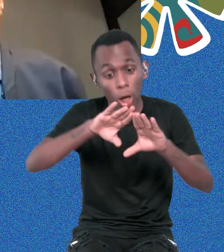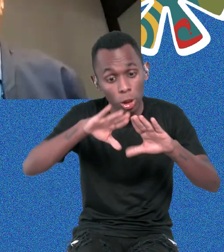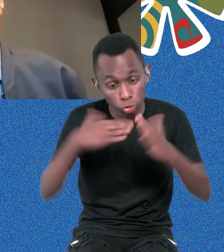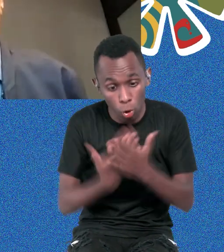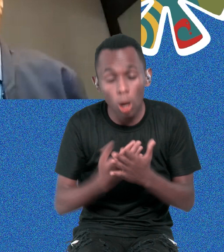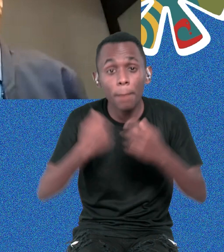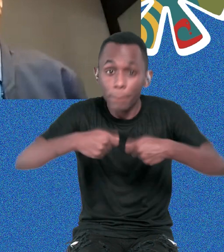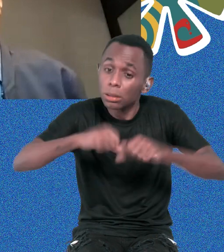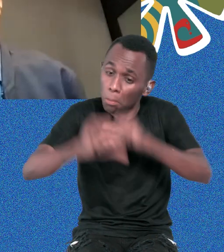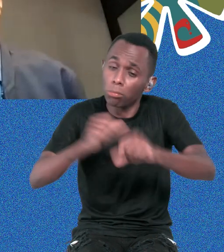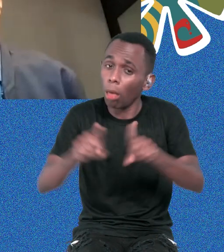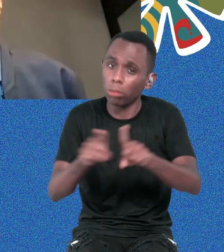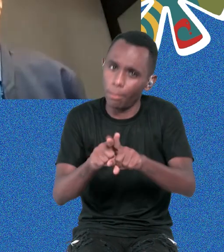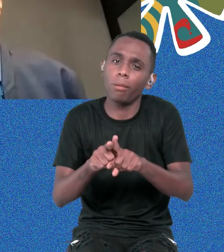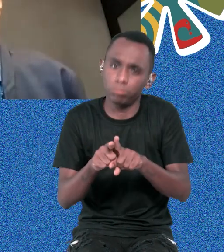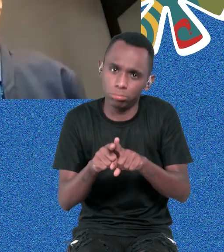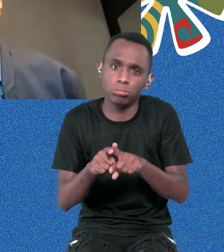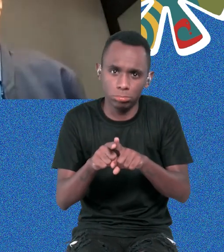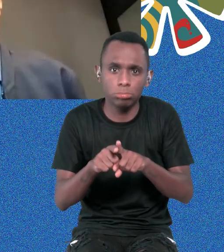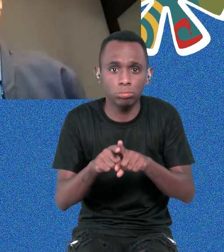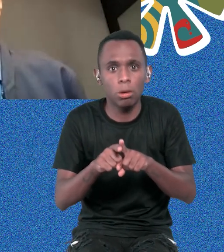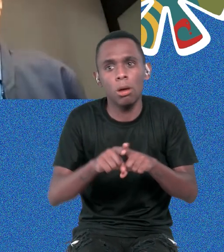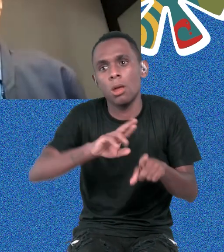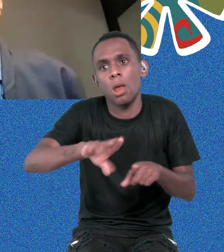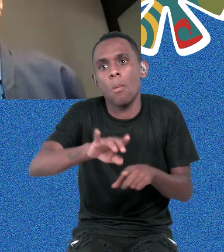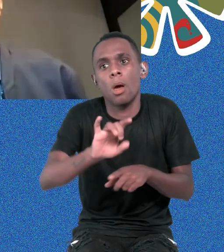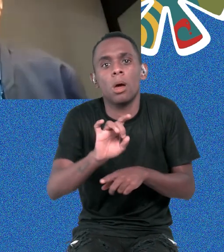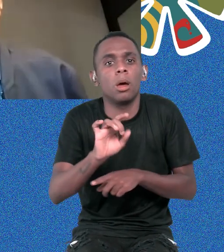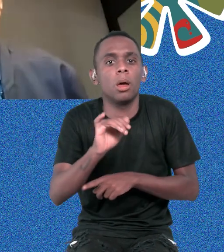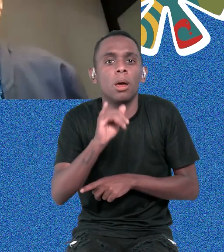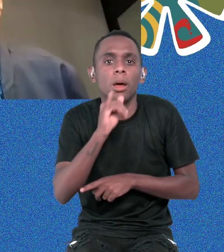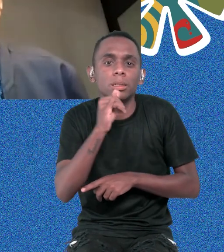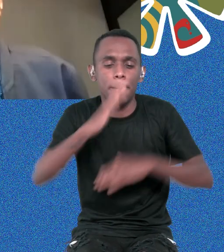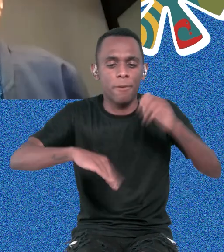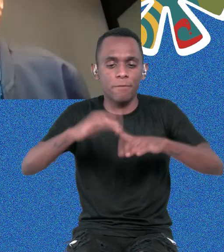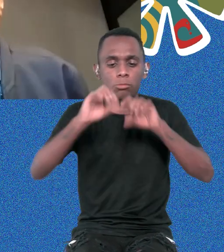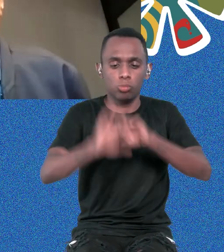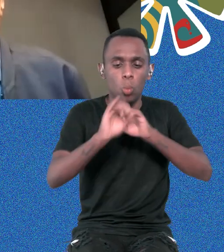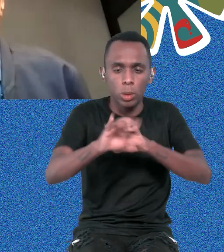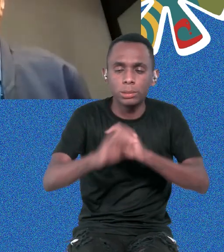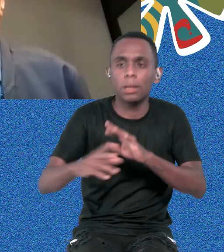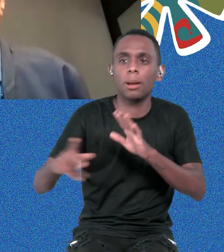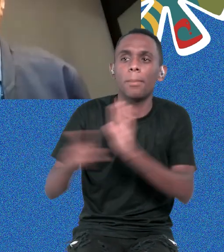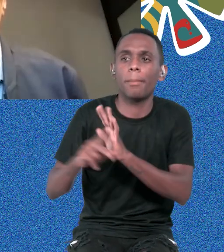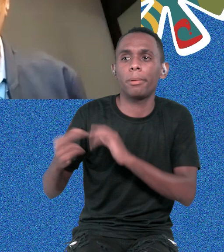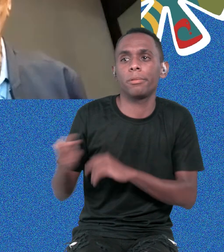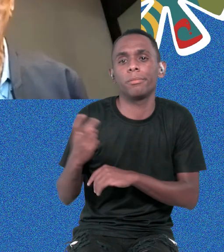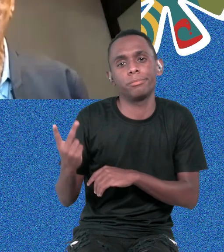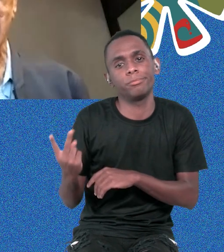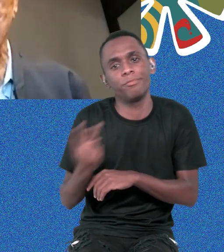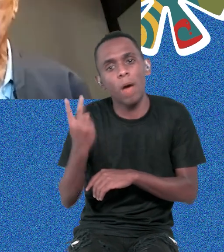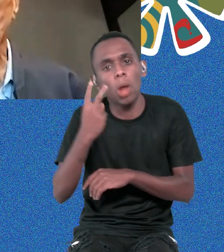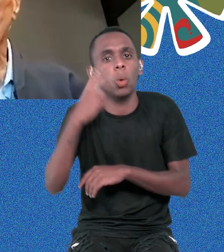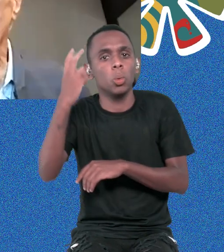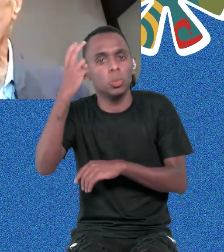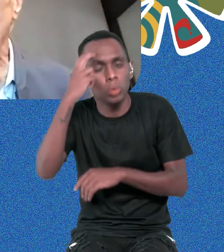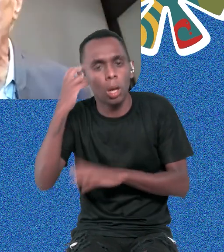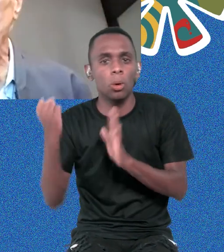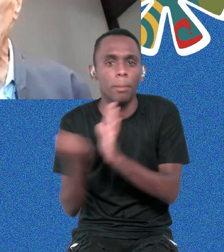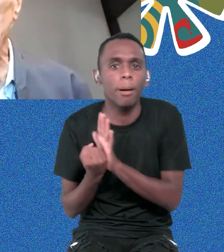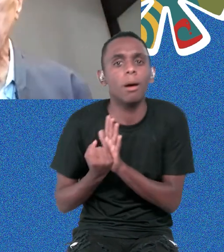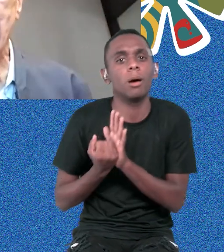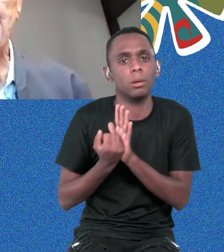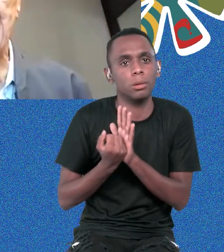própria escola tem que se rever radicalmente. Não só como educadora do patrimônio, educadora da pátria, educadora